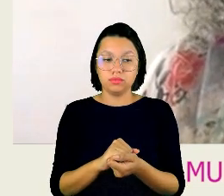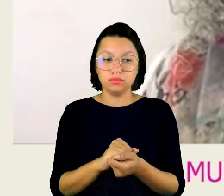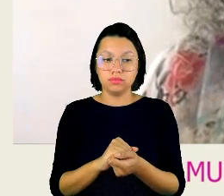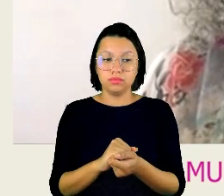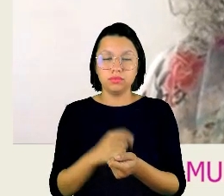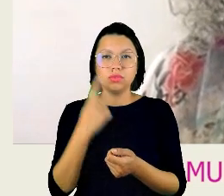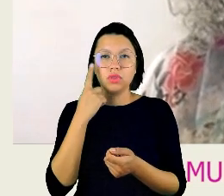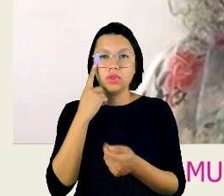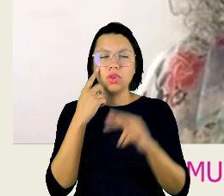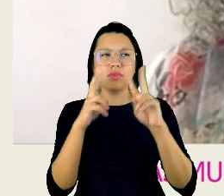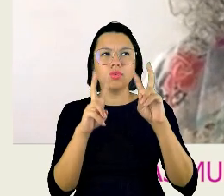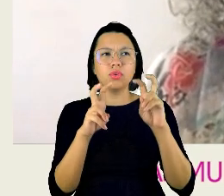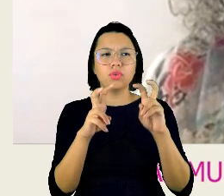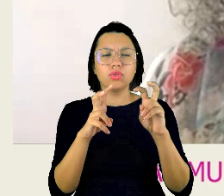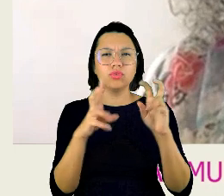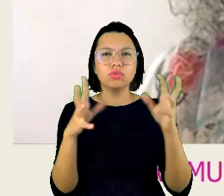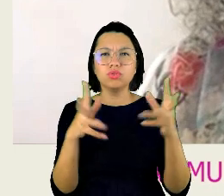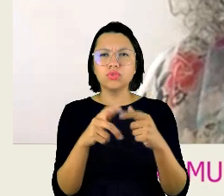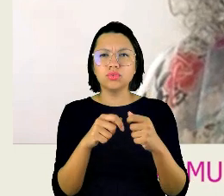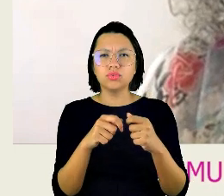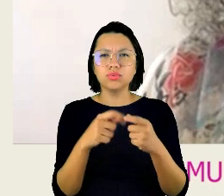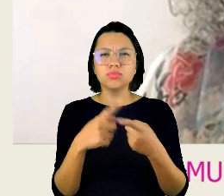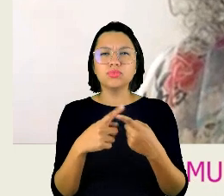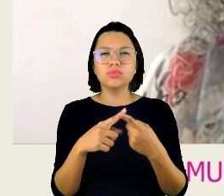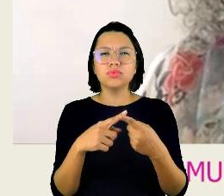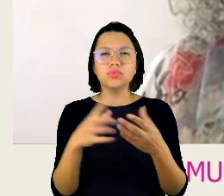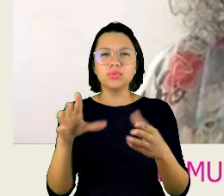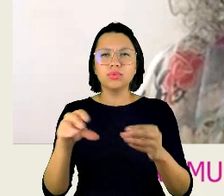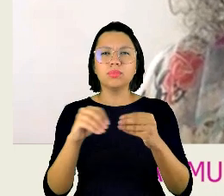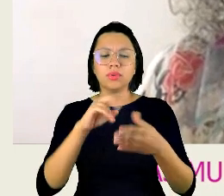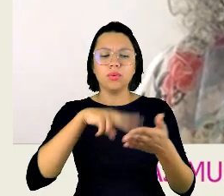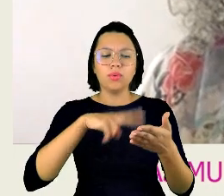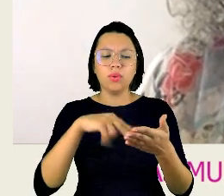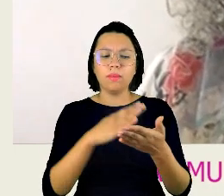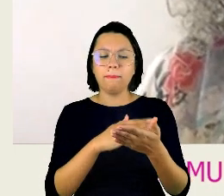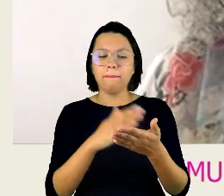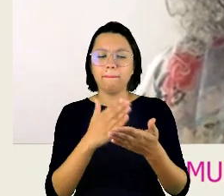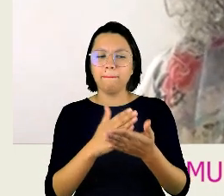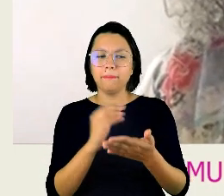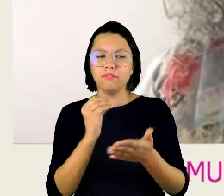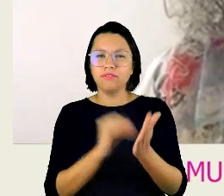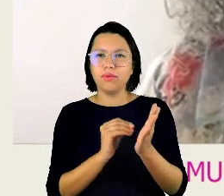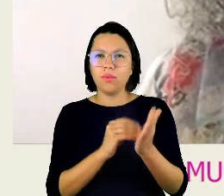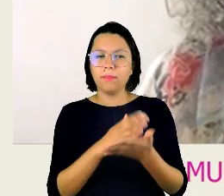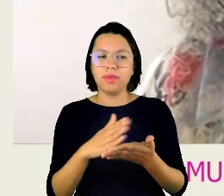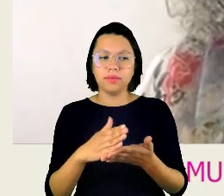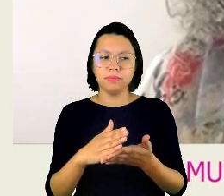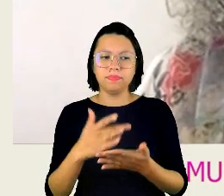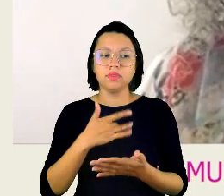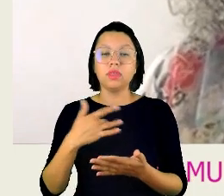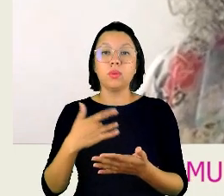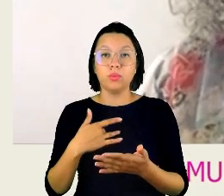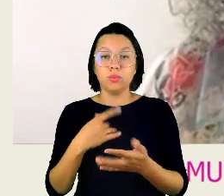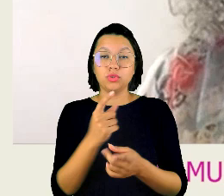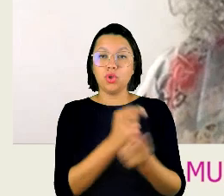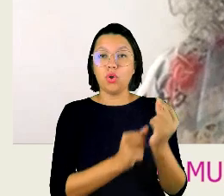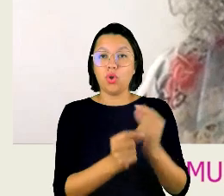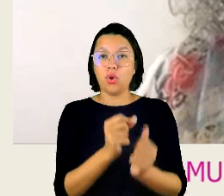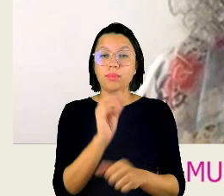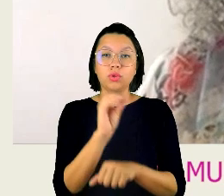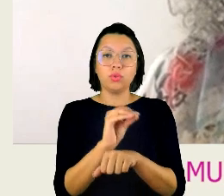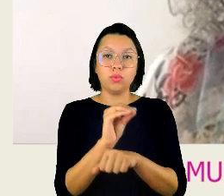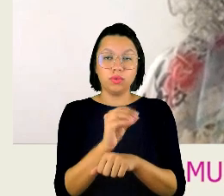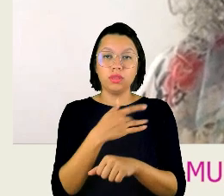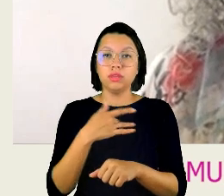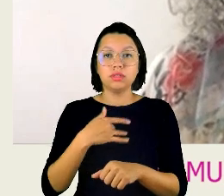Vou ver aqui o título total, que eu peguei o roteiro pela metade. A saúde, a economia do cuidado e a